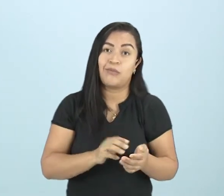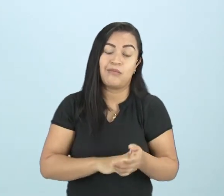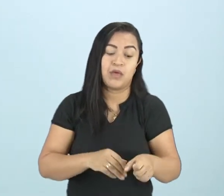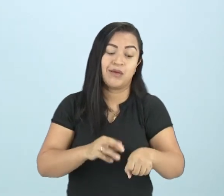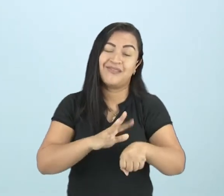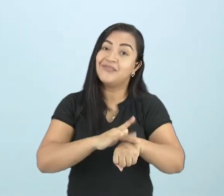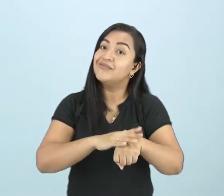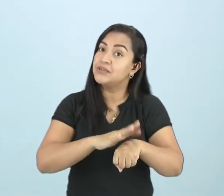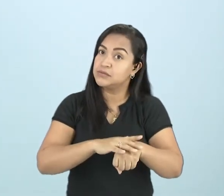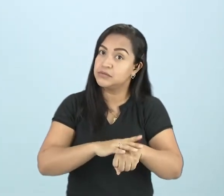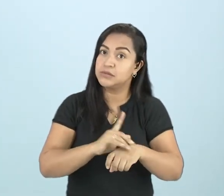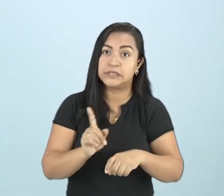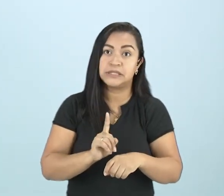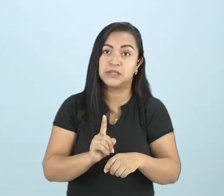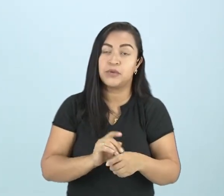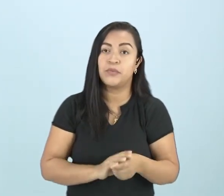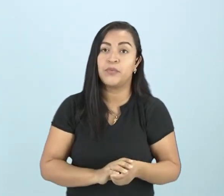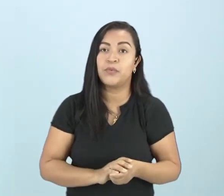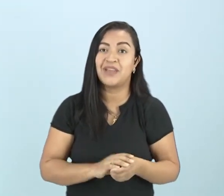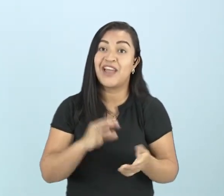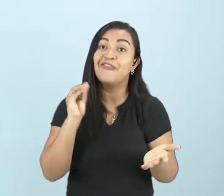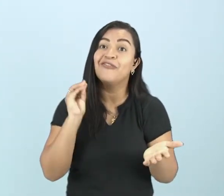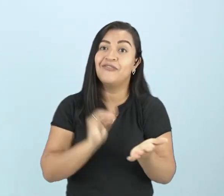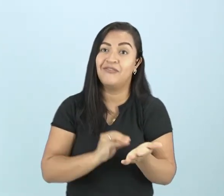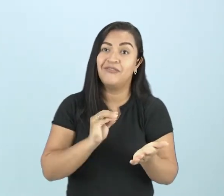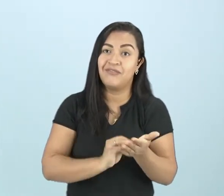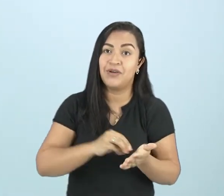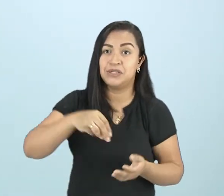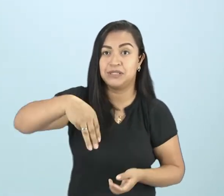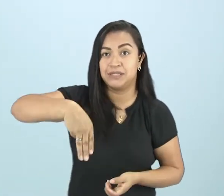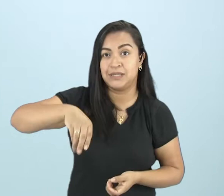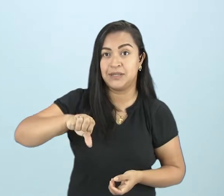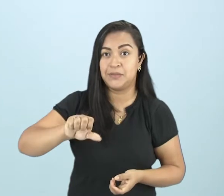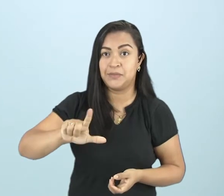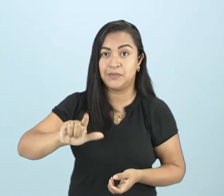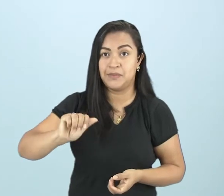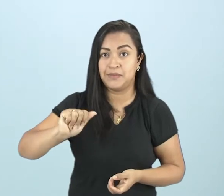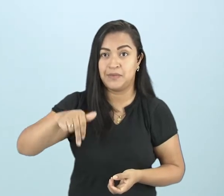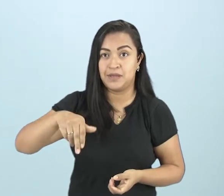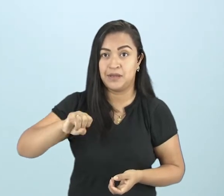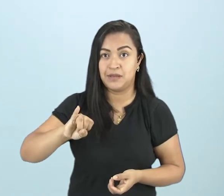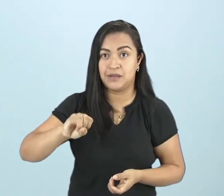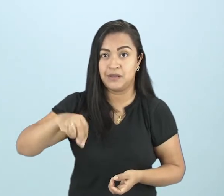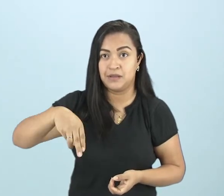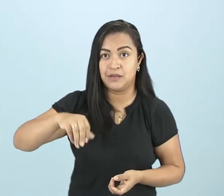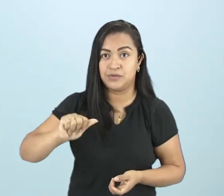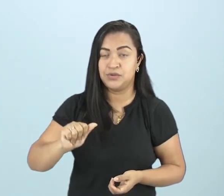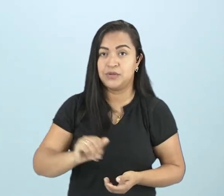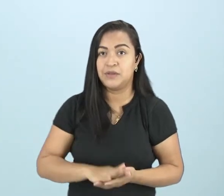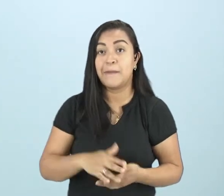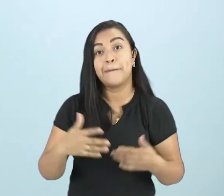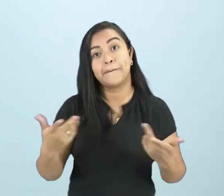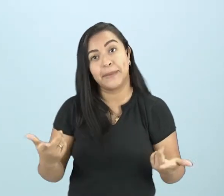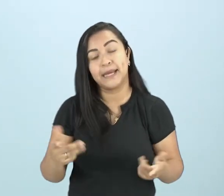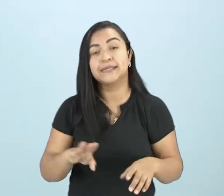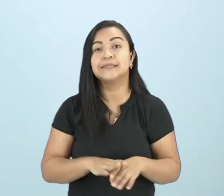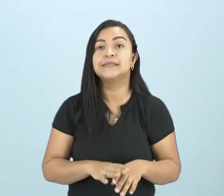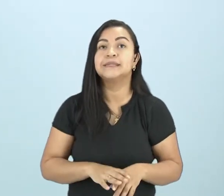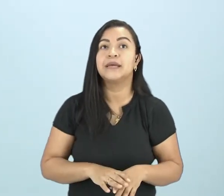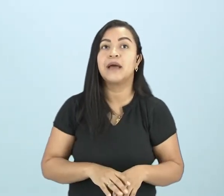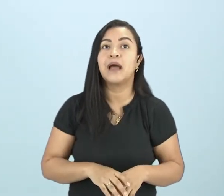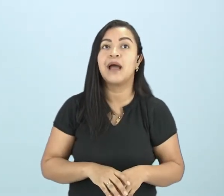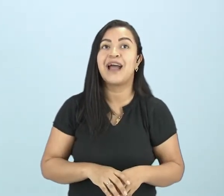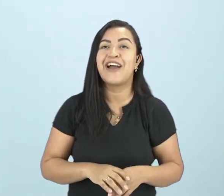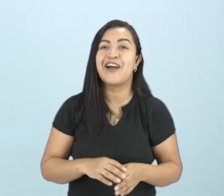do albinismo, que é a ausência da produção da melanina, mas sim a ausência de qualquer dominância